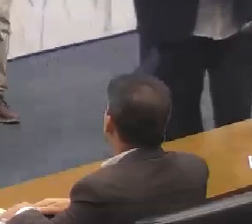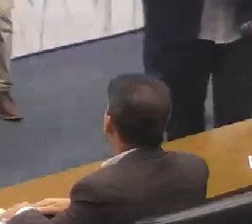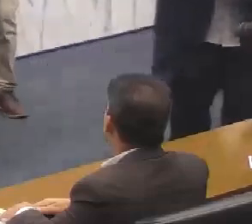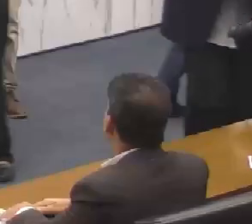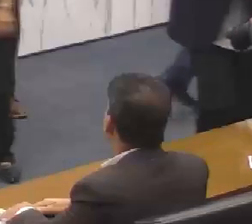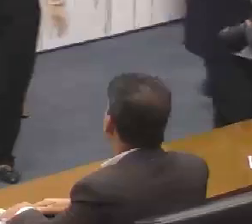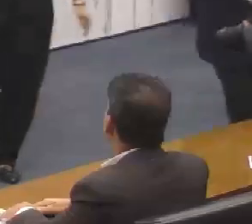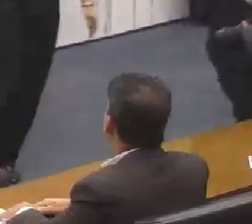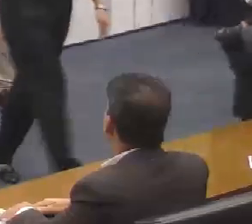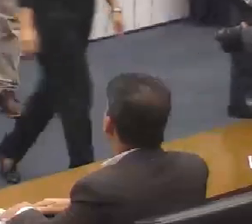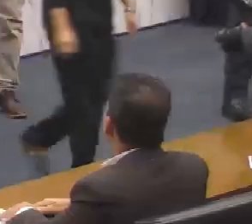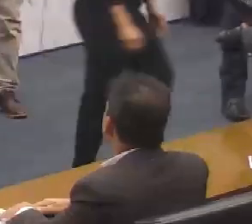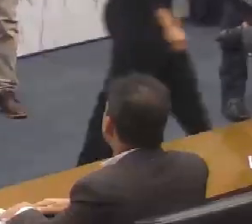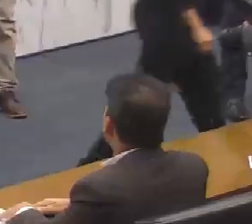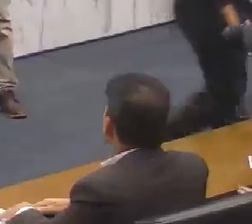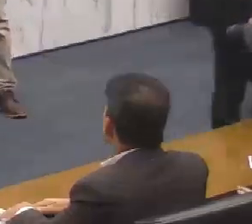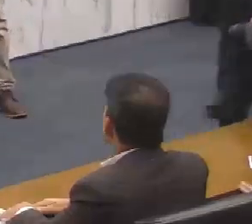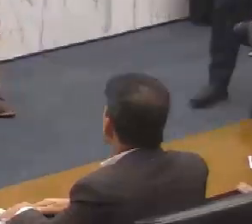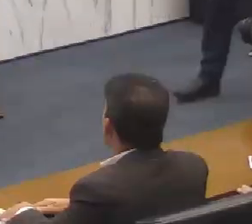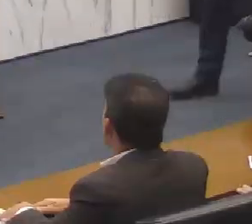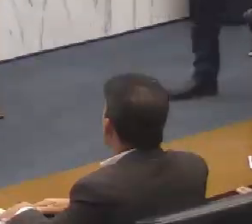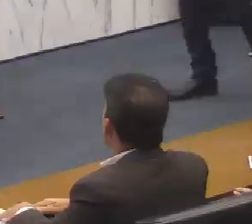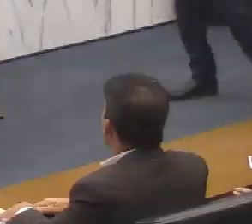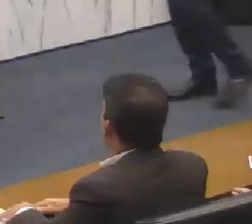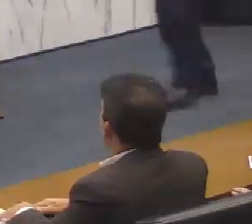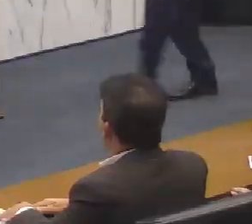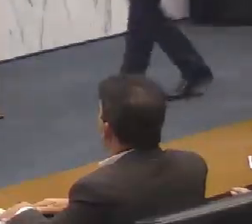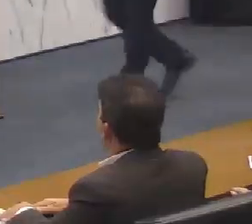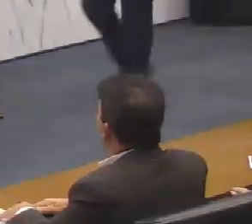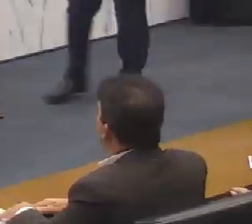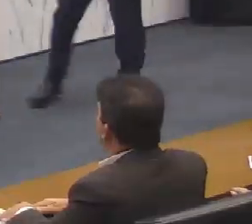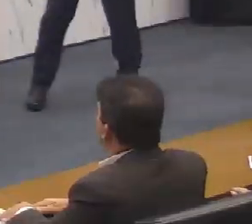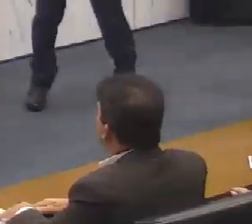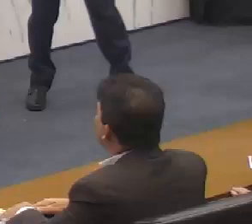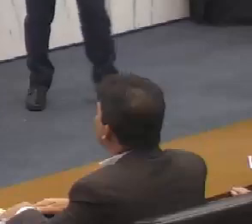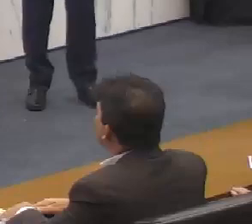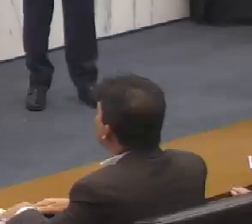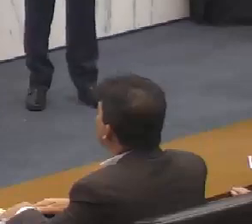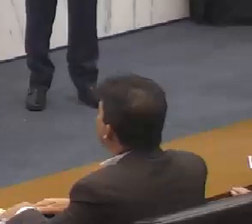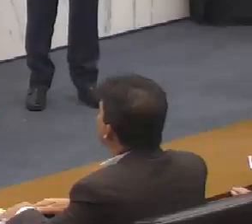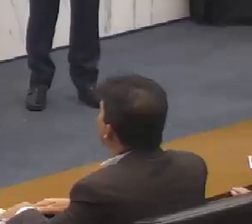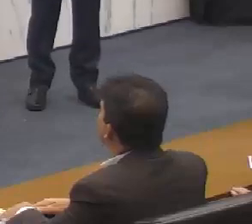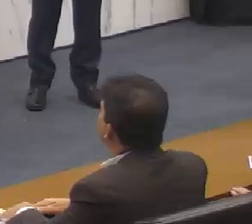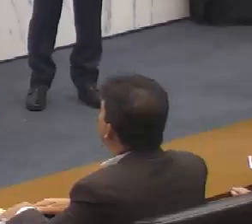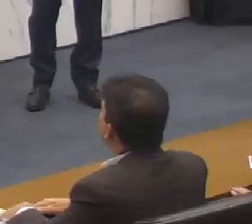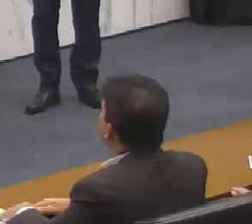Segura teu filho no colo, sorri e abraça os seus pais enquanto estão aqui.